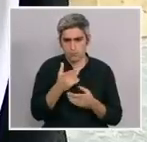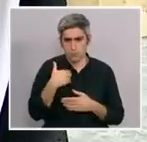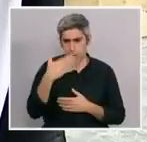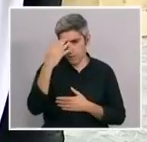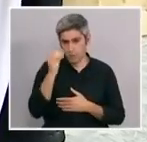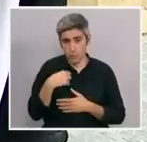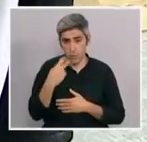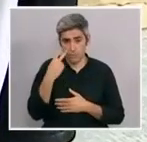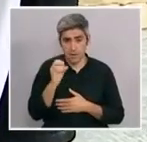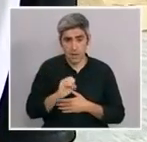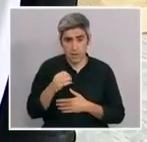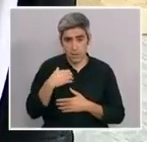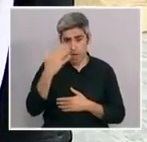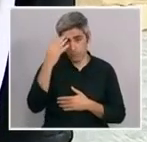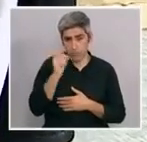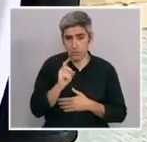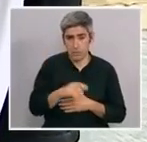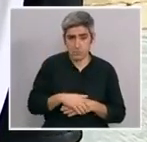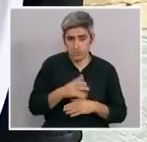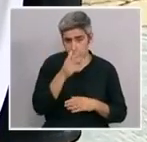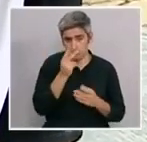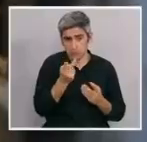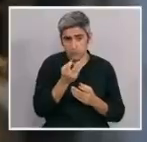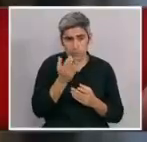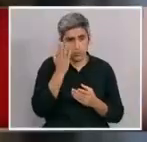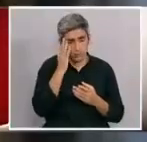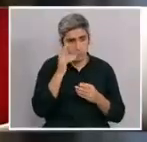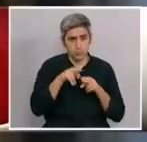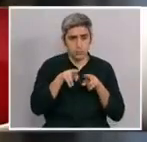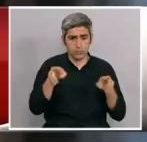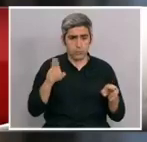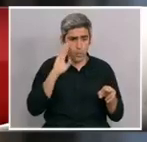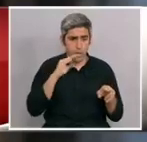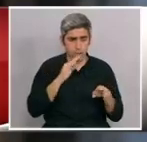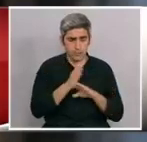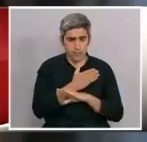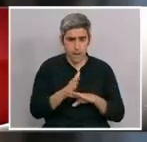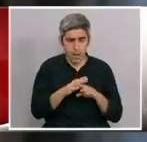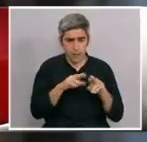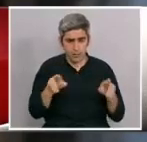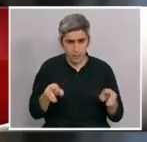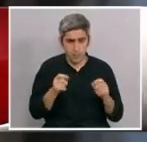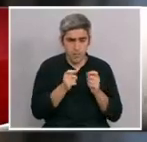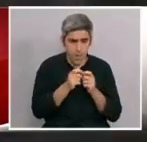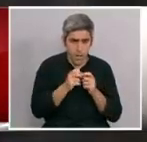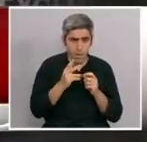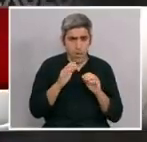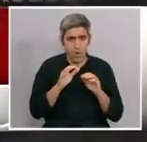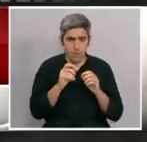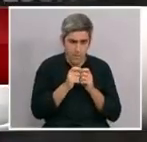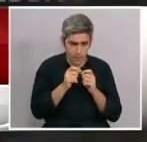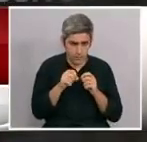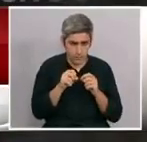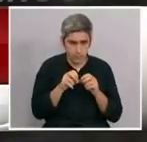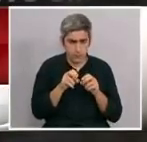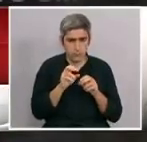vi nada, mas eu acho que não. Eles dormiam em quartos separados. Sim. Perto um do outro, não era? Perto um do outro.